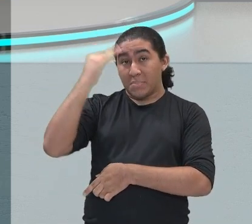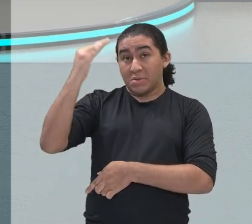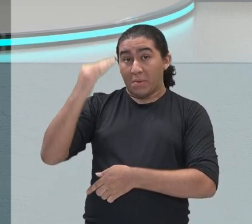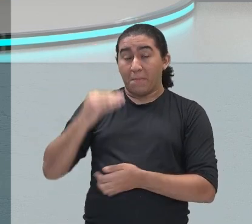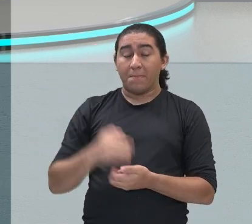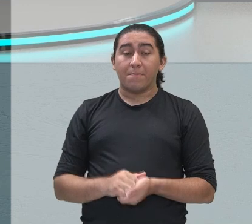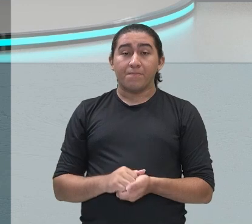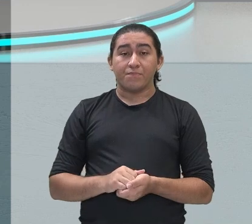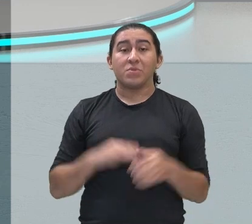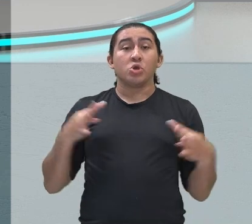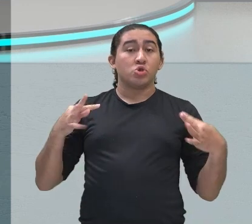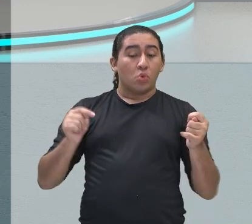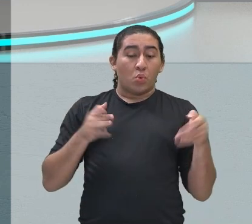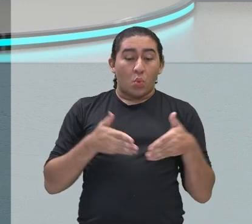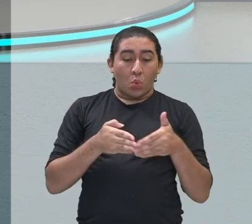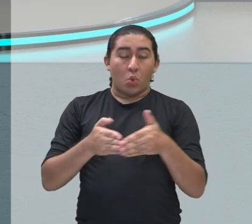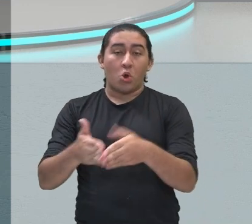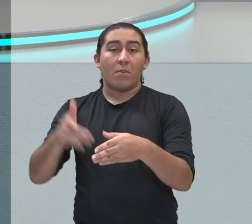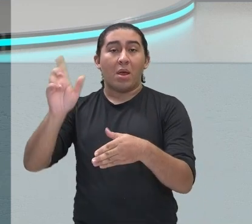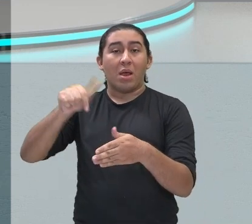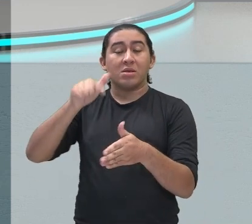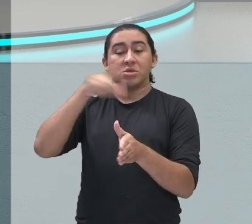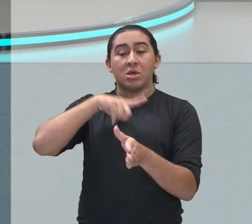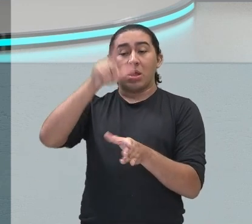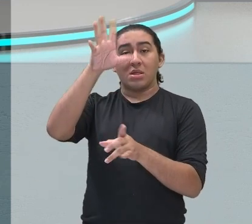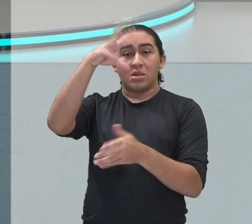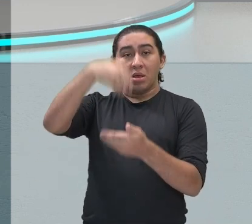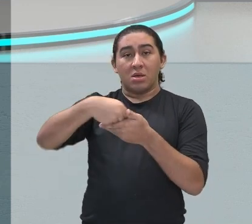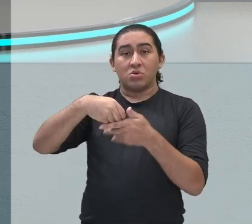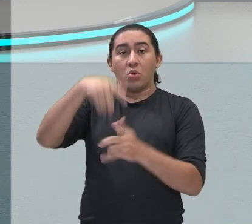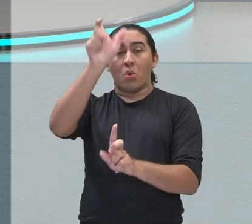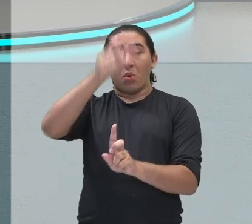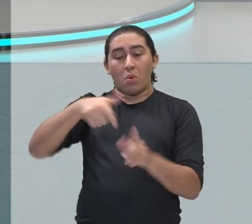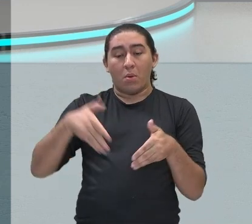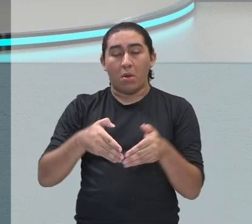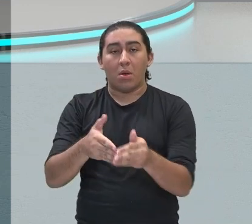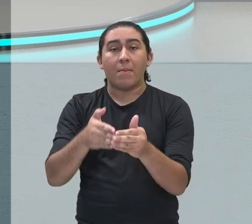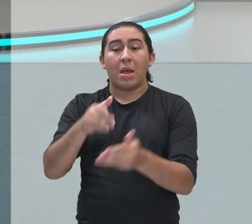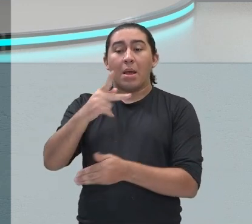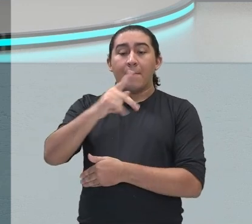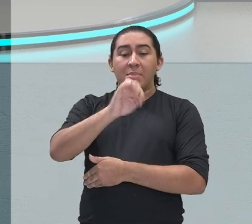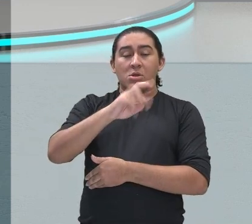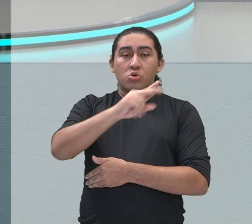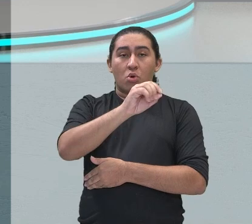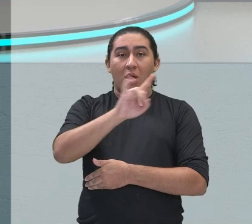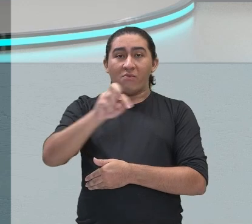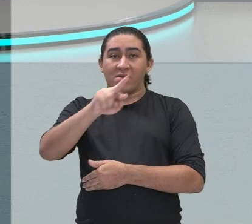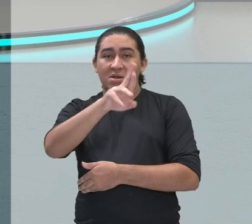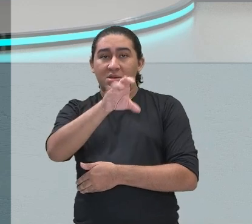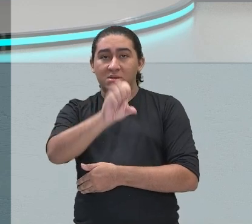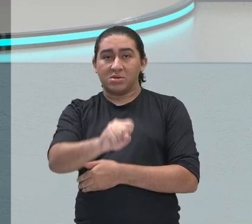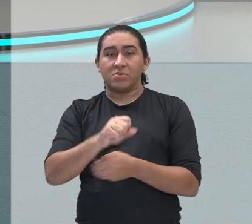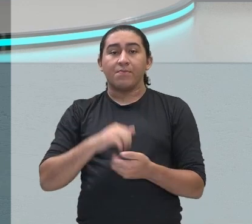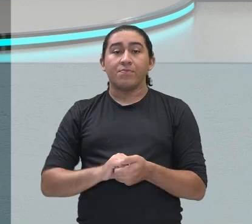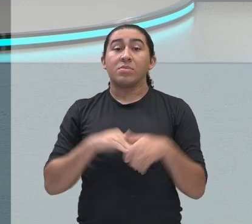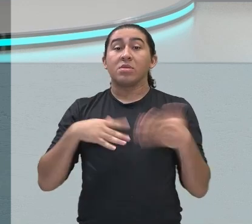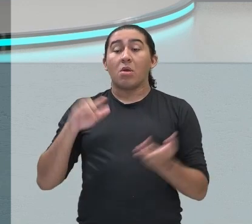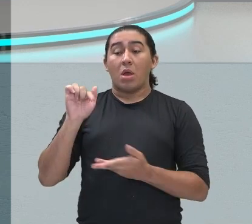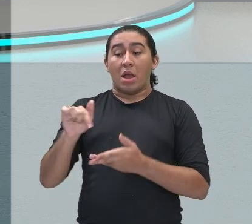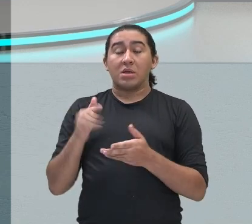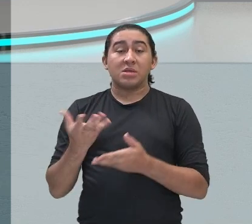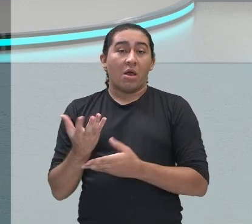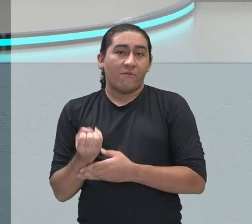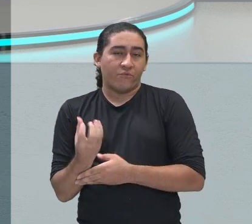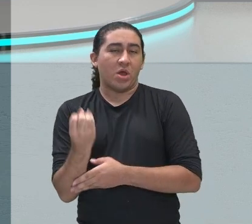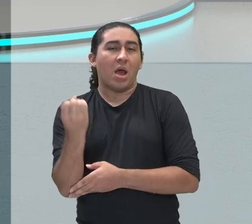da esquadra liderada por Pedro Álvares Cabral. Então, essa